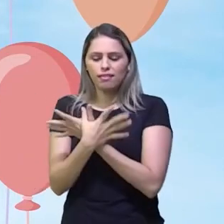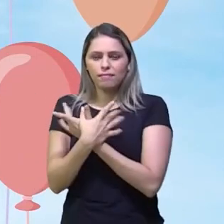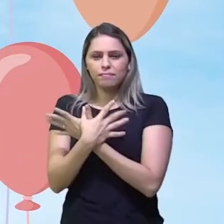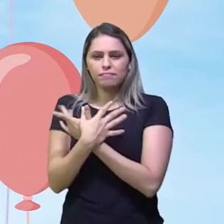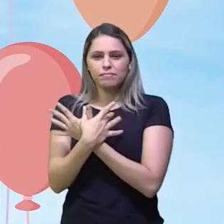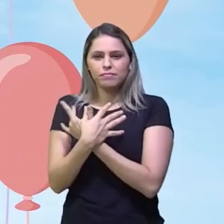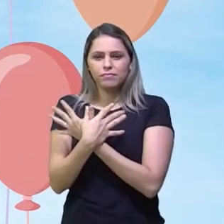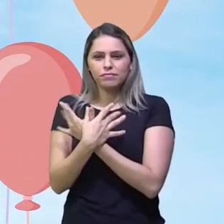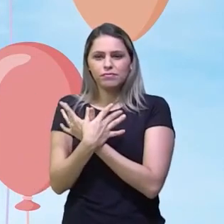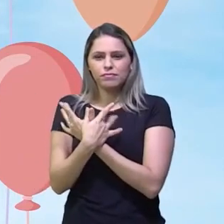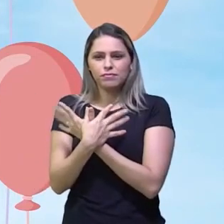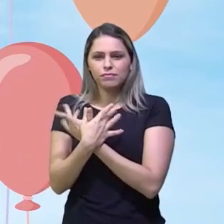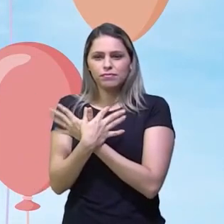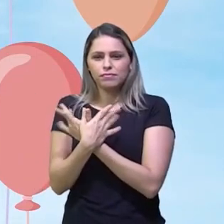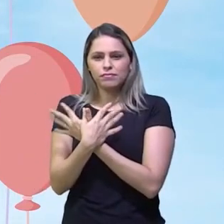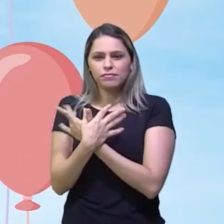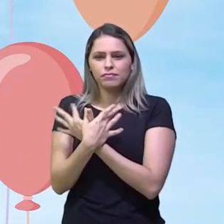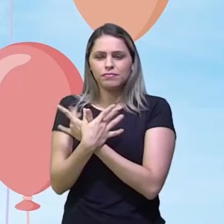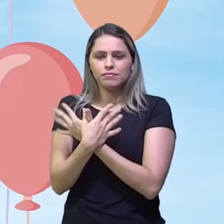Borboleta. Tá.